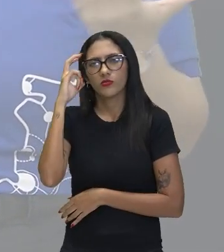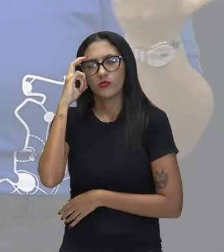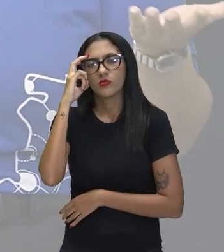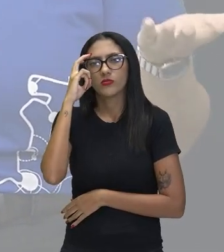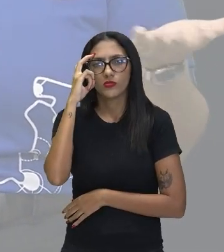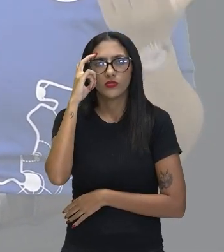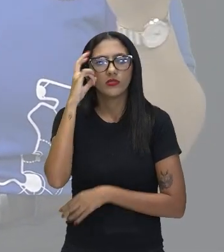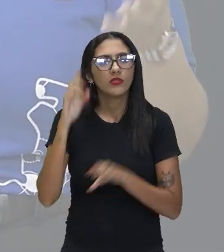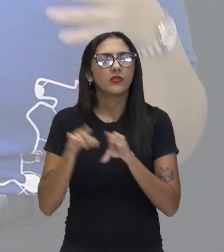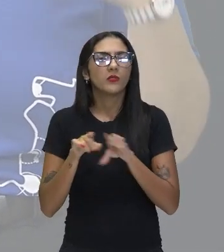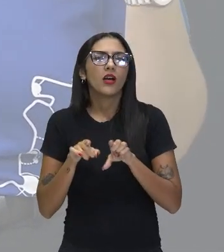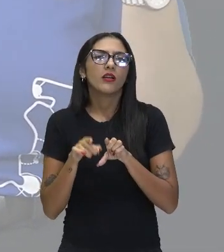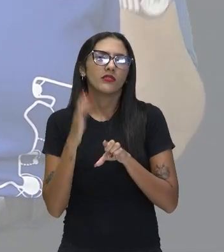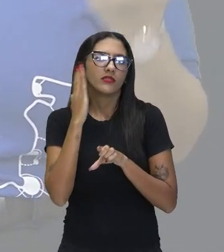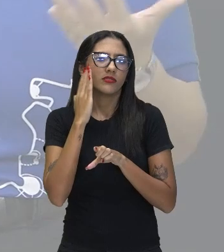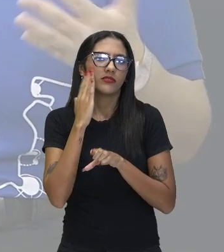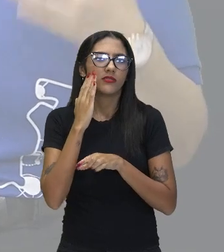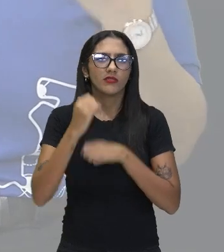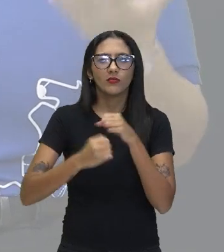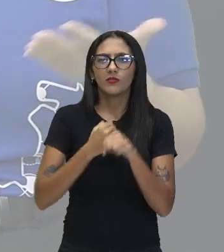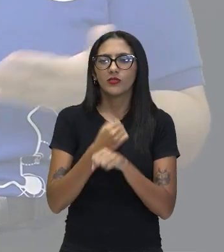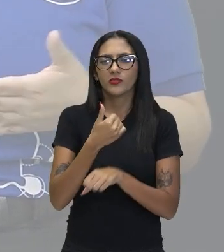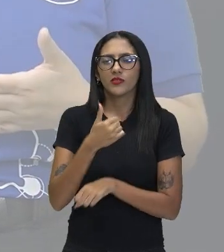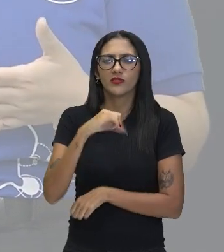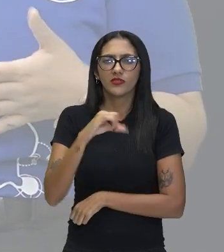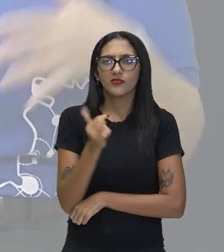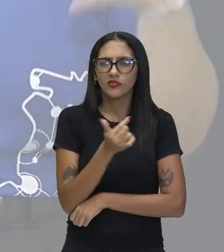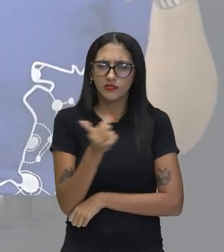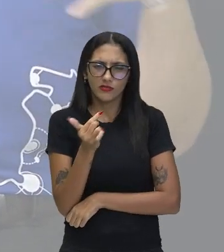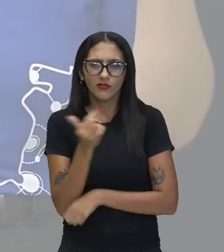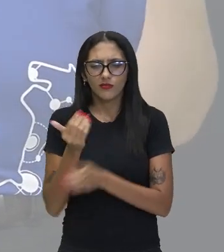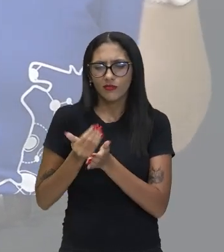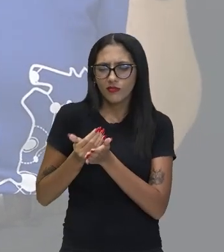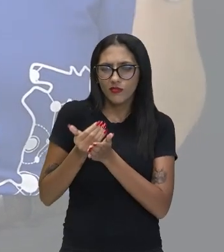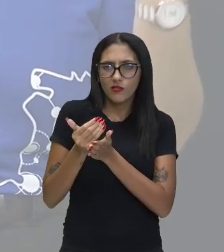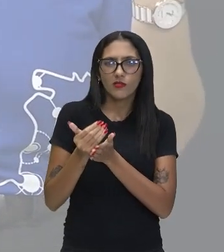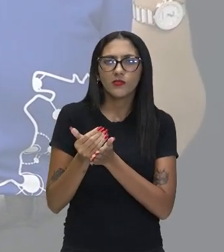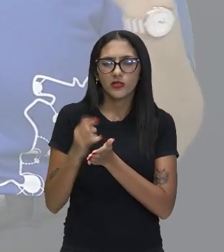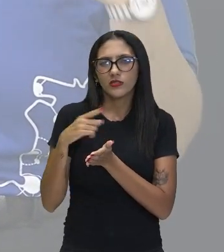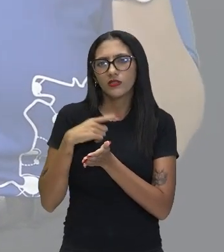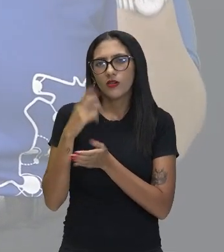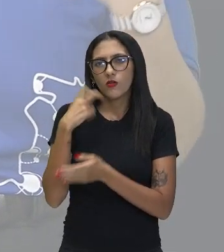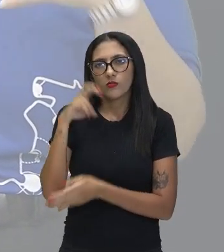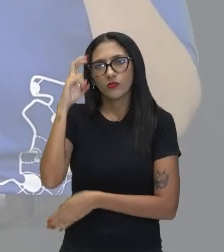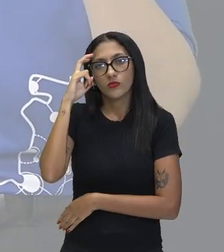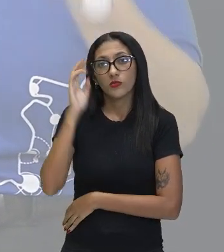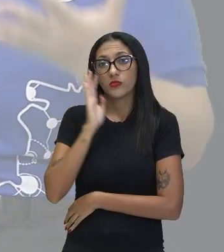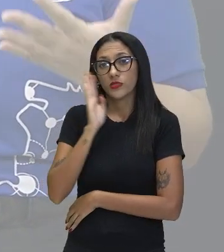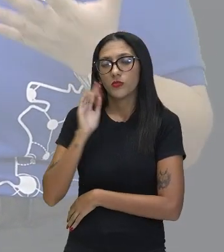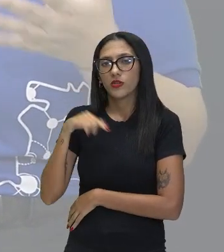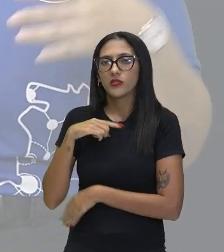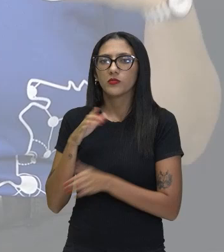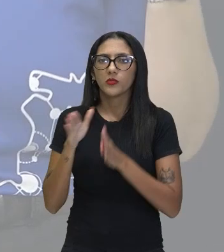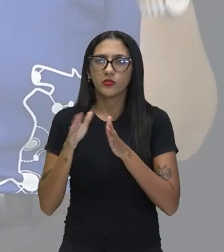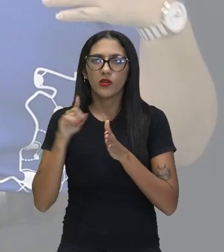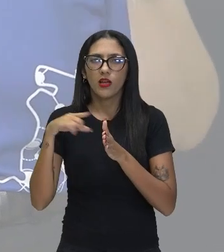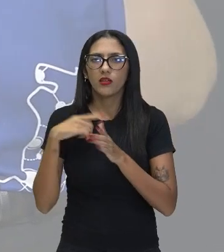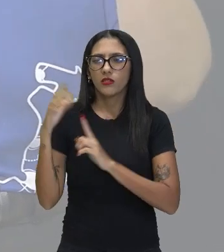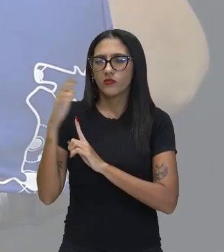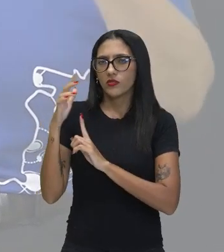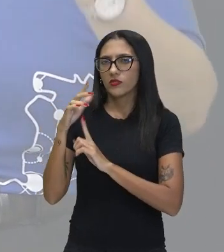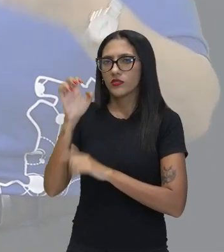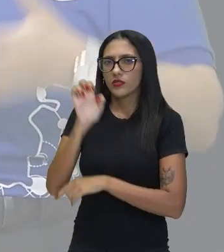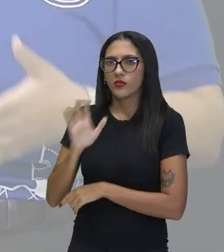aí de 1922, ali as primeiras décadas do século XX, a cultura mais forte naquele momento era a europeia, a